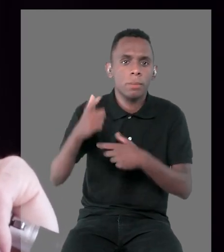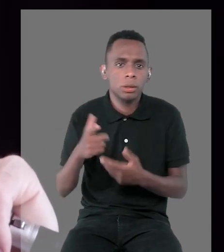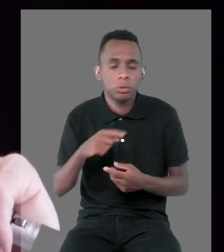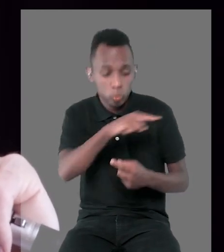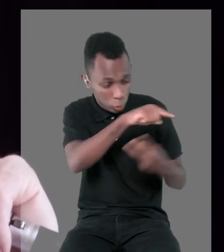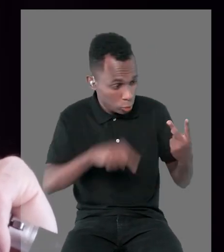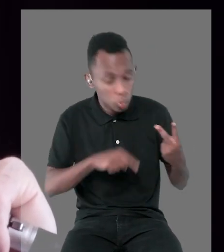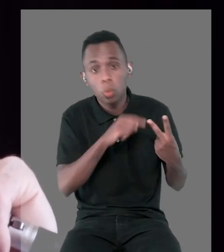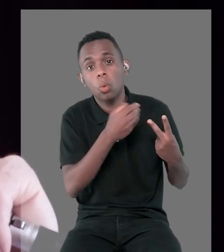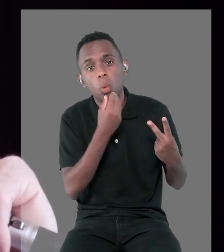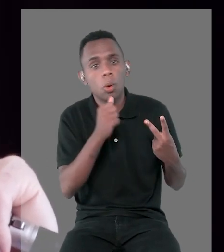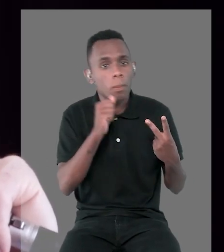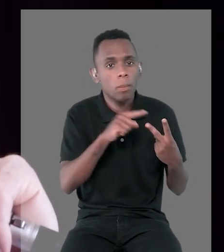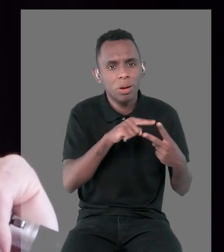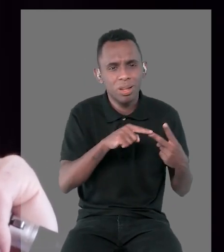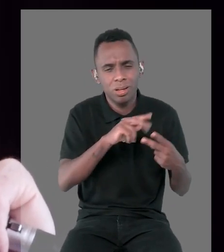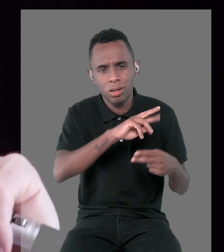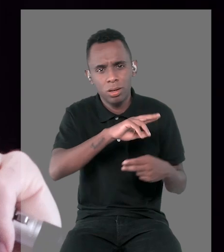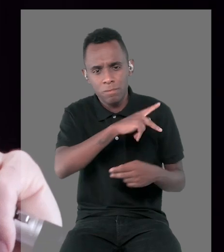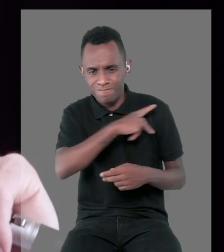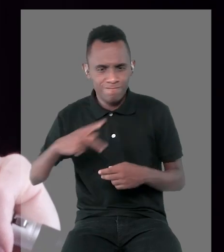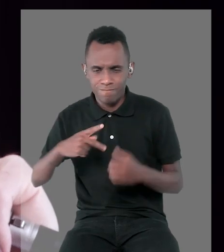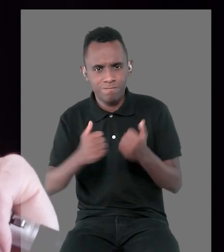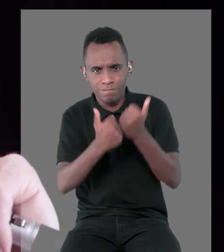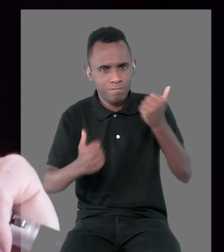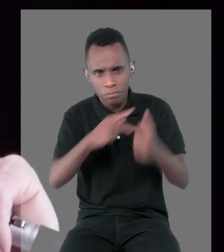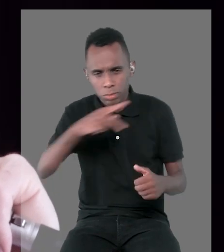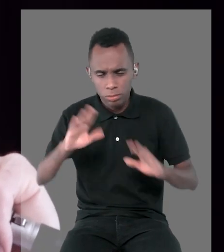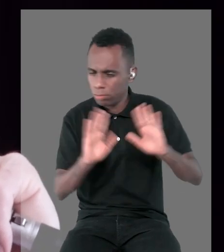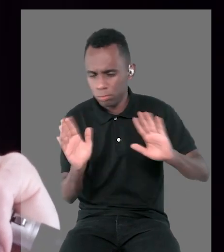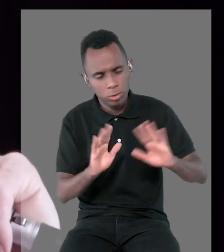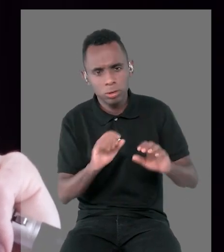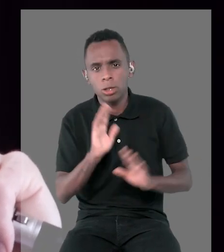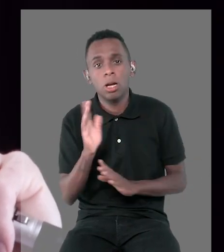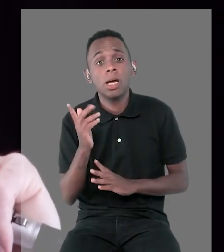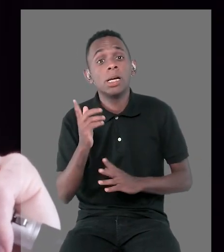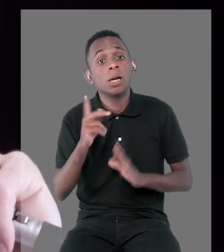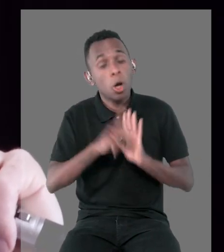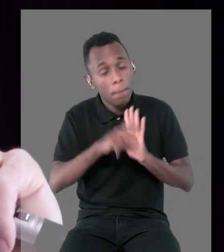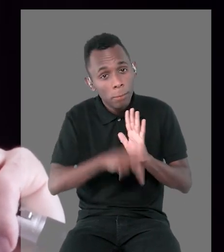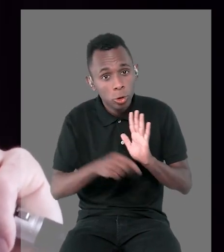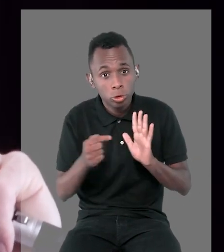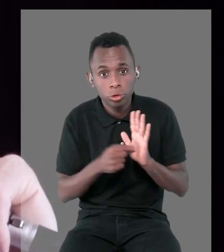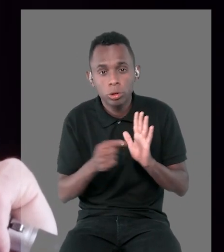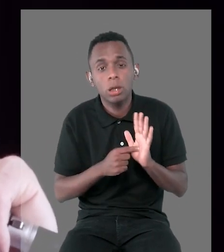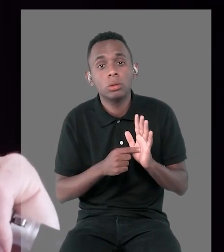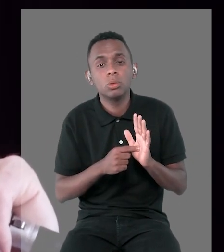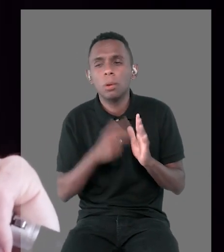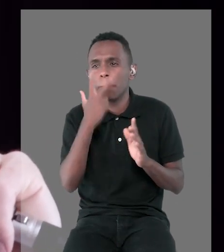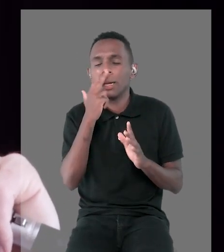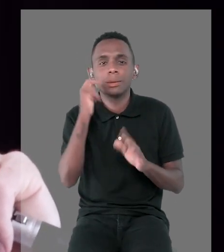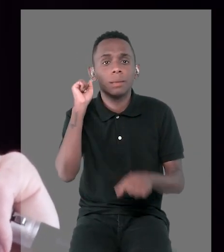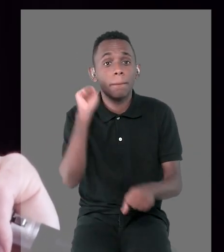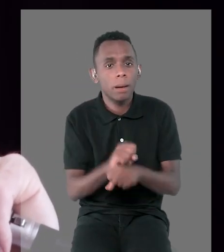Lélia tinham deixado de ser presidente e vice-presidente do Instituto Terra, e o projeto me parecia estar parado. A